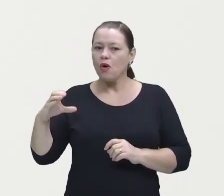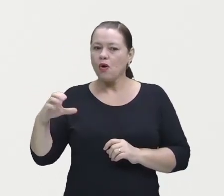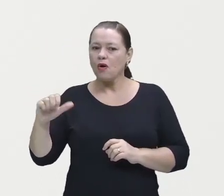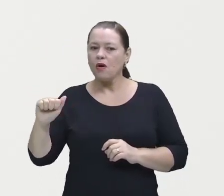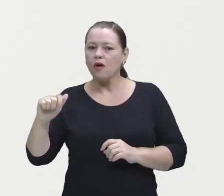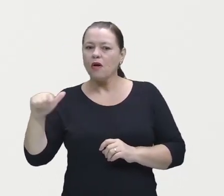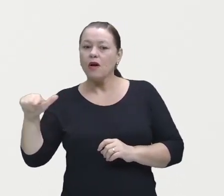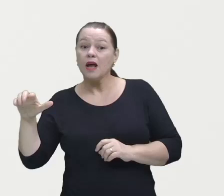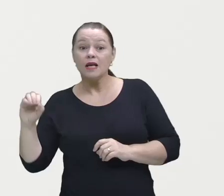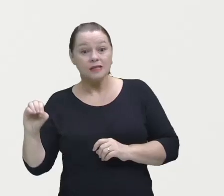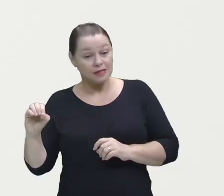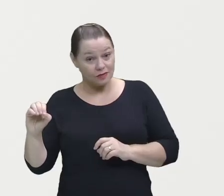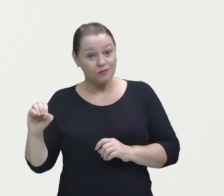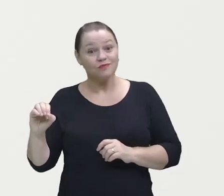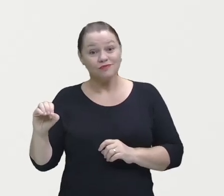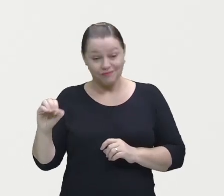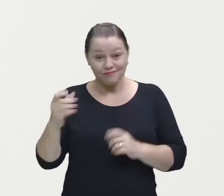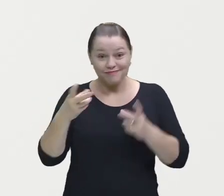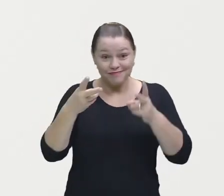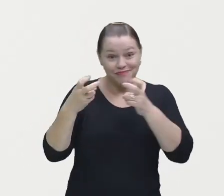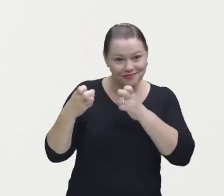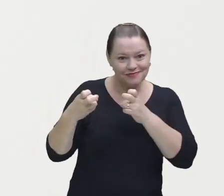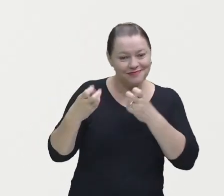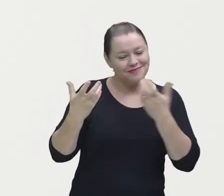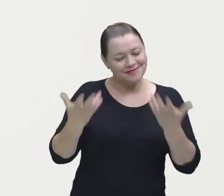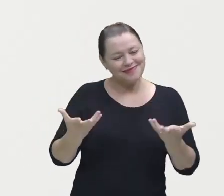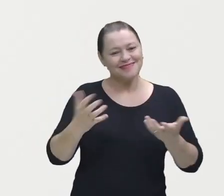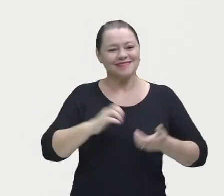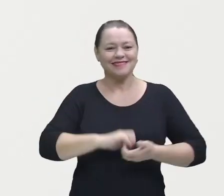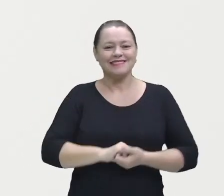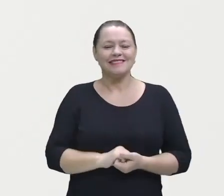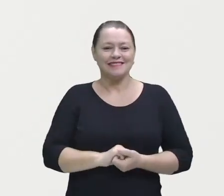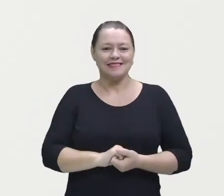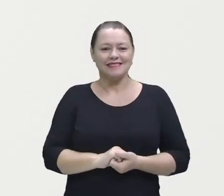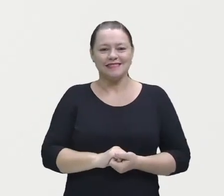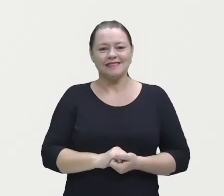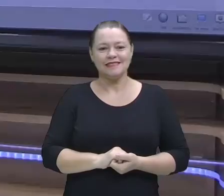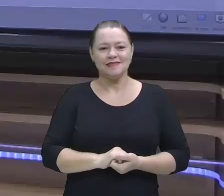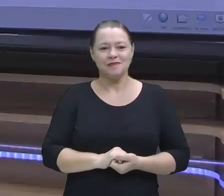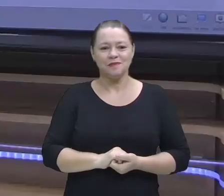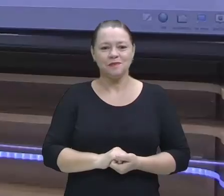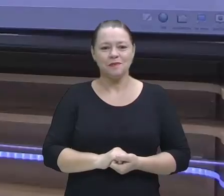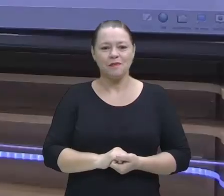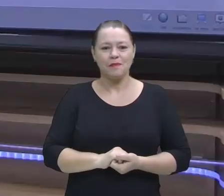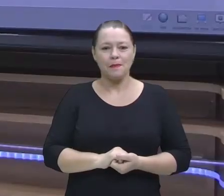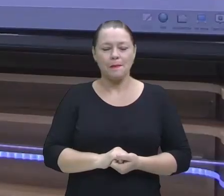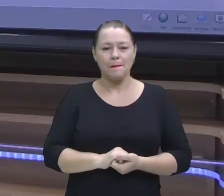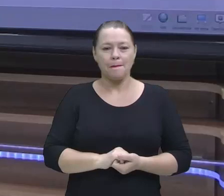final que coração.